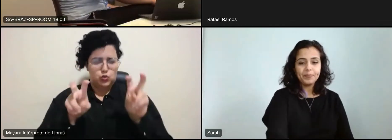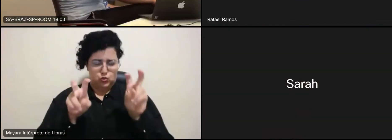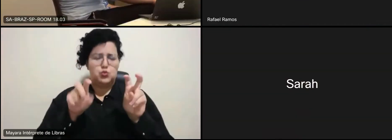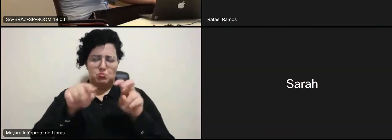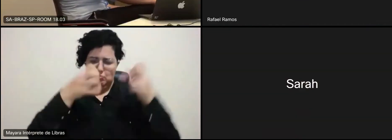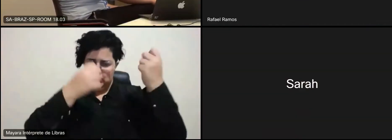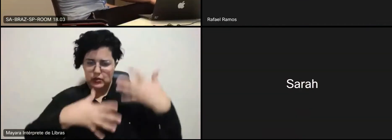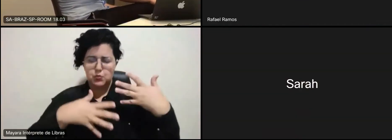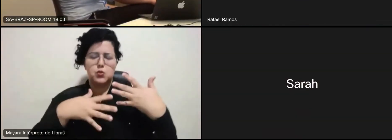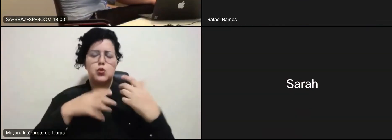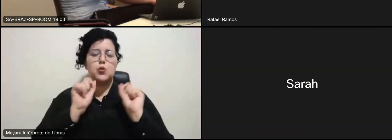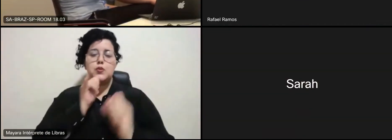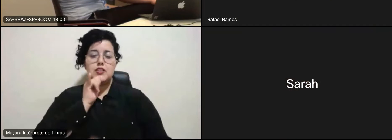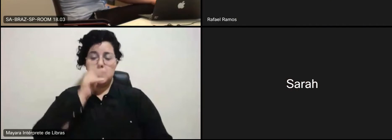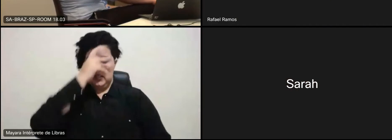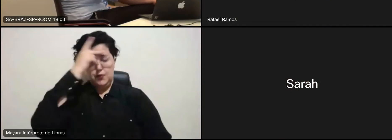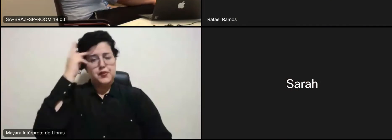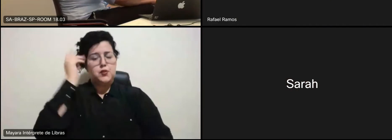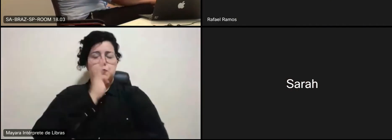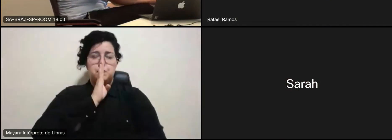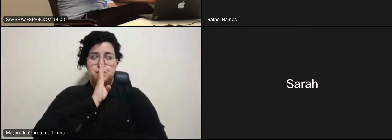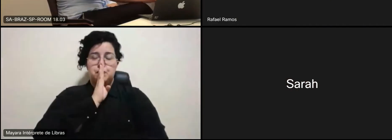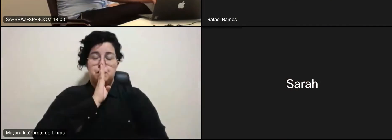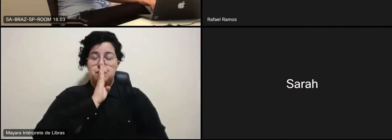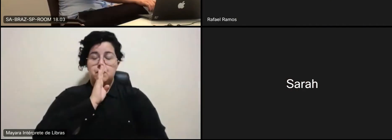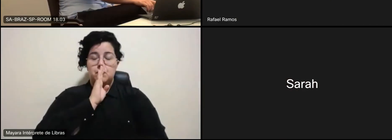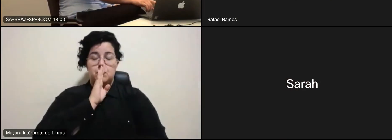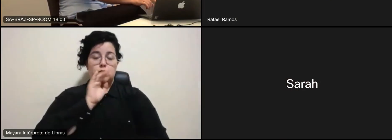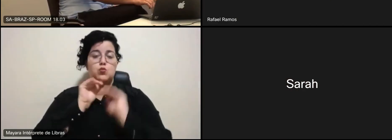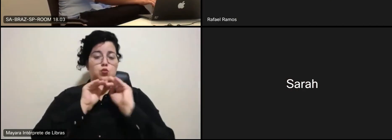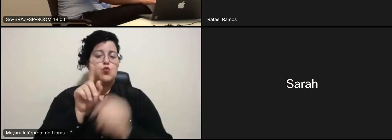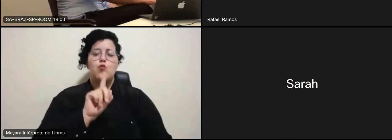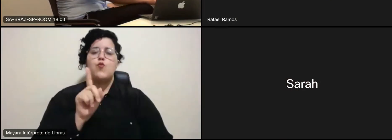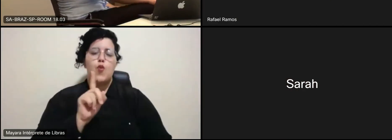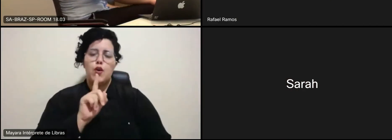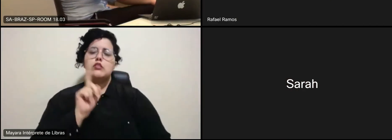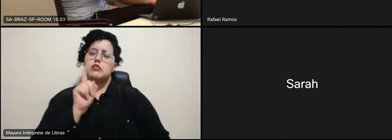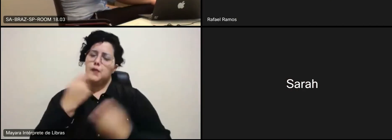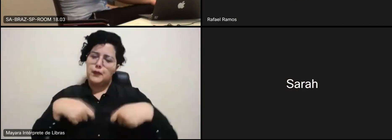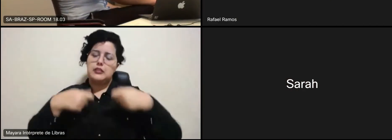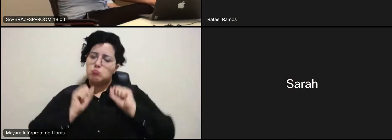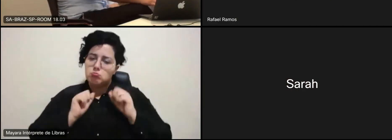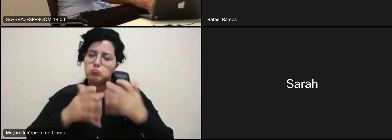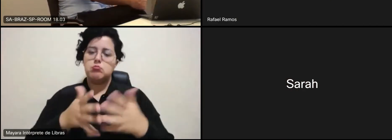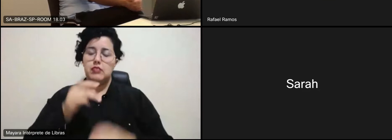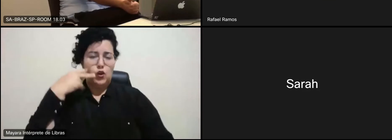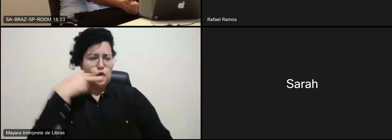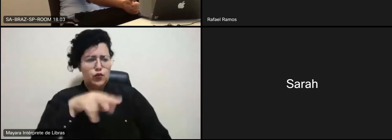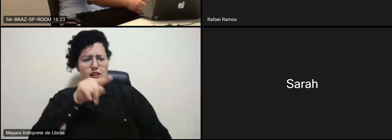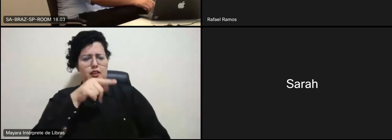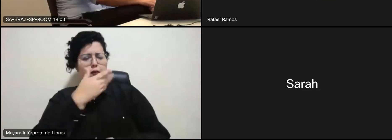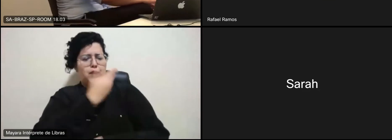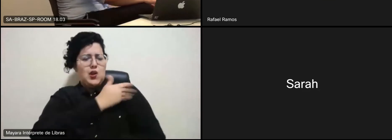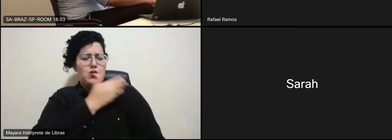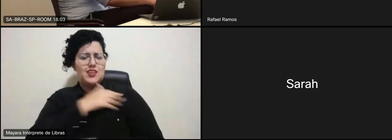comentou, é que o silêncio ele também é uma resposta. O silêncio também é uma ação. Você presenciou um preconceito? Se você deu uma